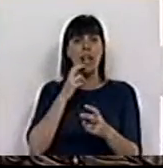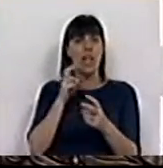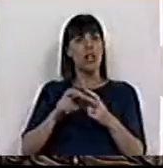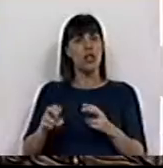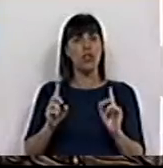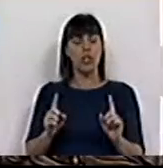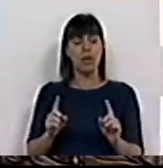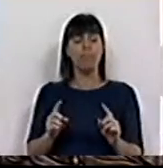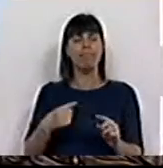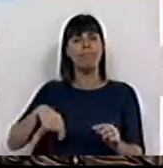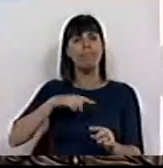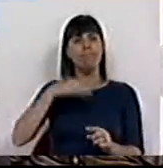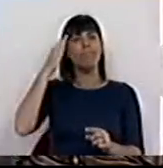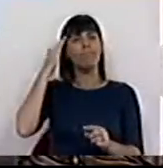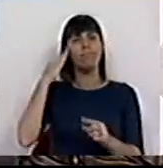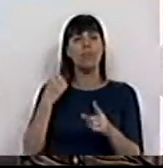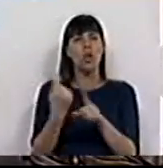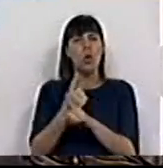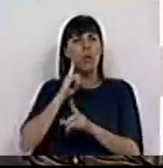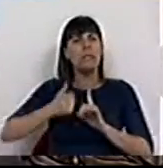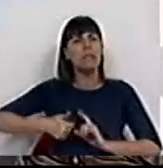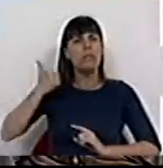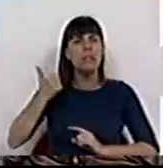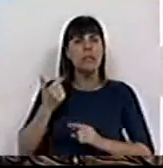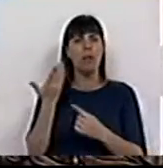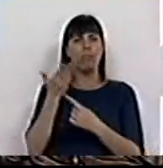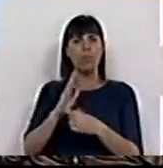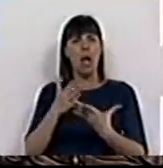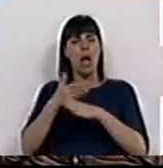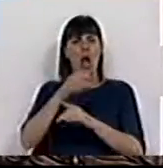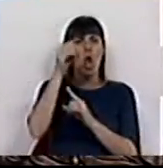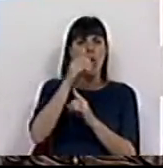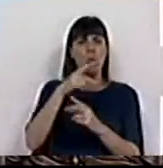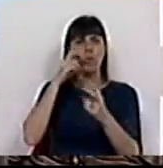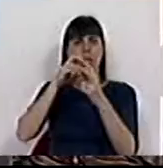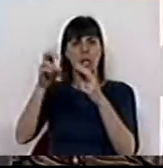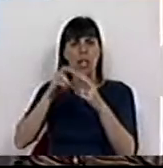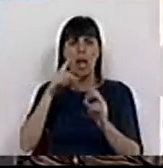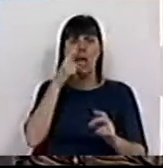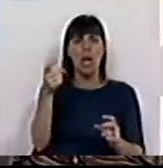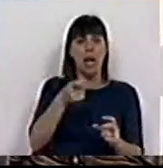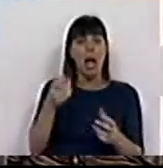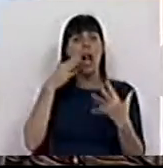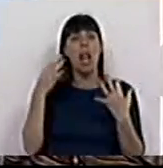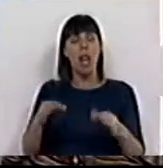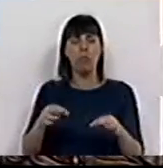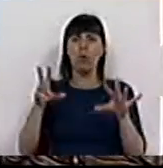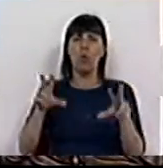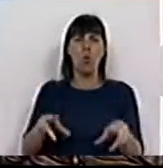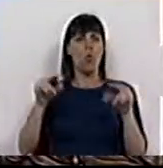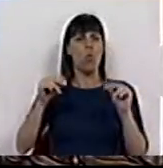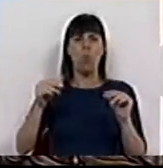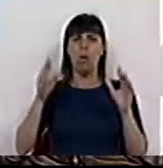energia. Entendemos que bens essenciais, como o acesso à luz, eletricidade ou gás natural,